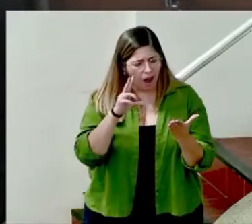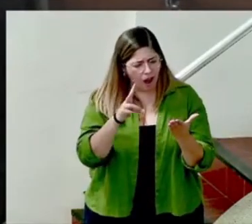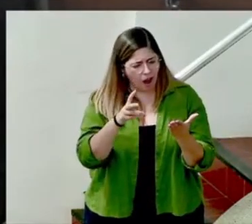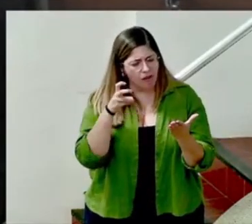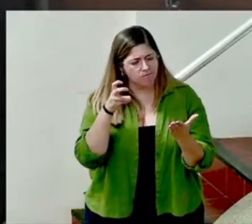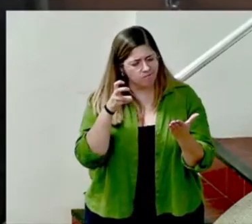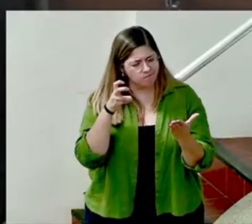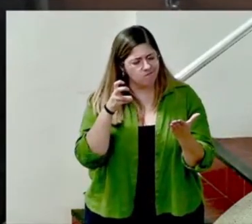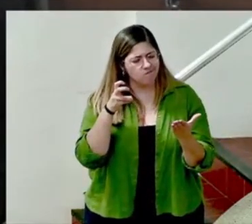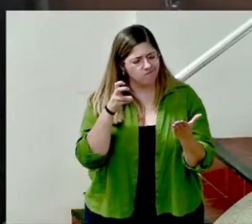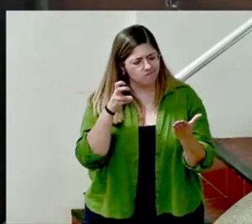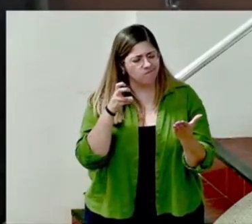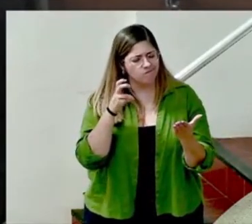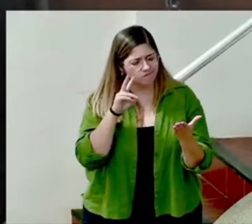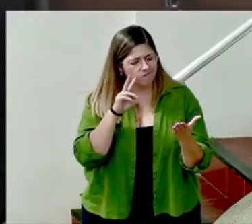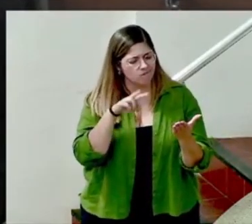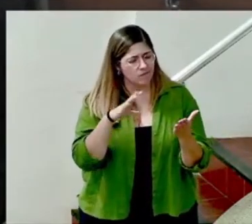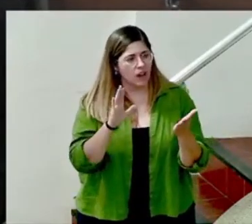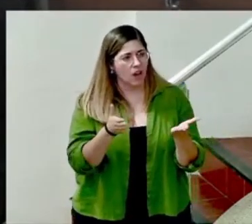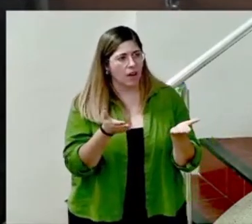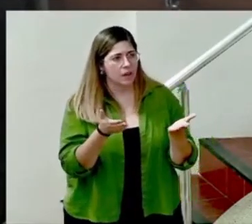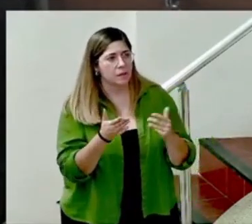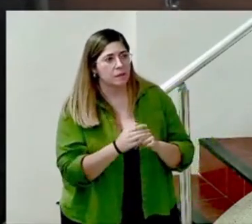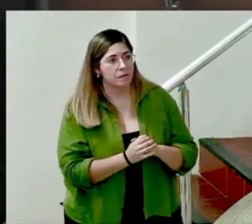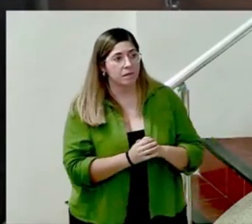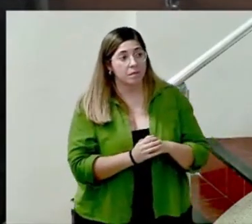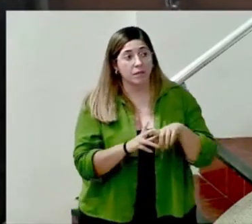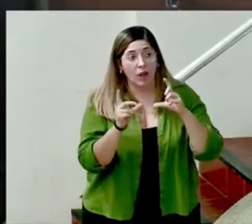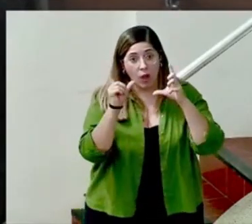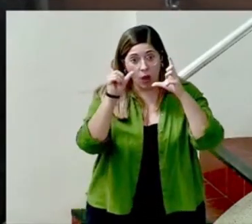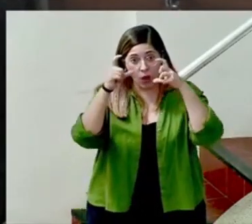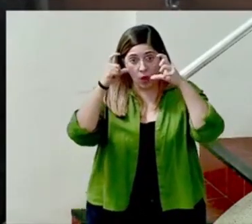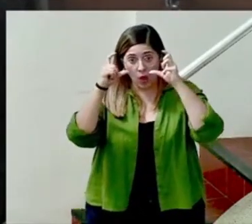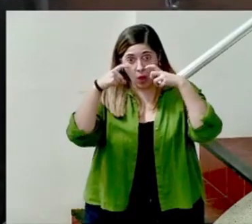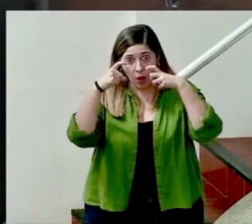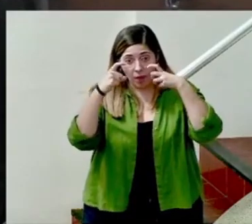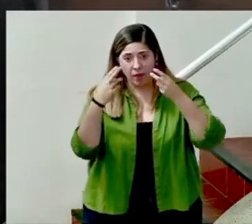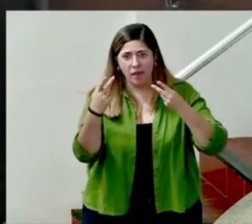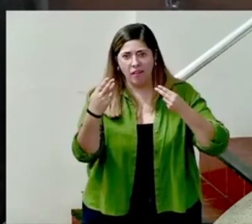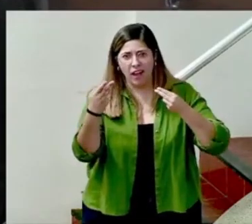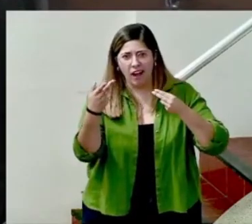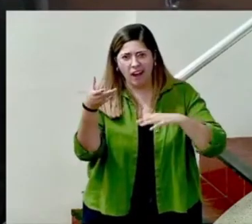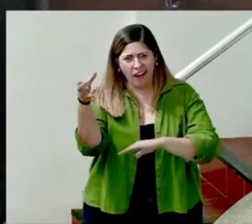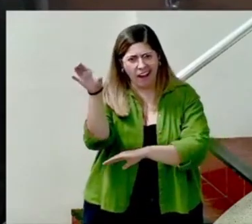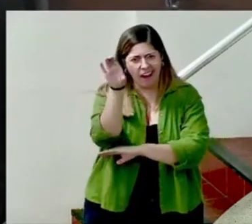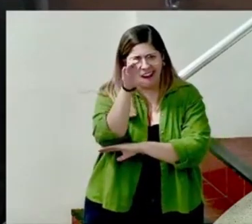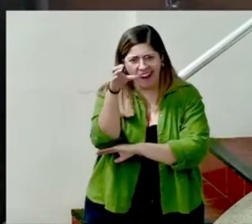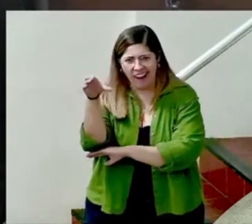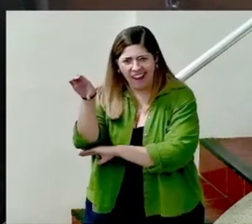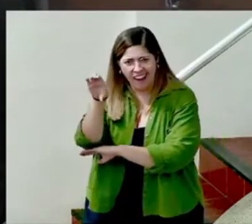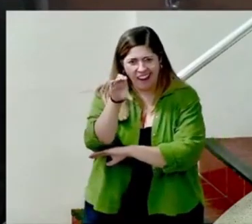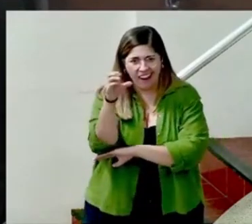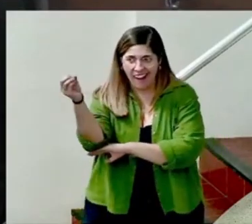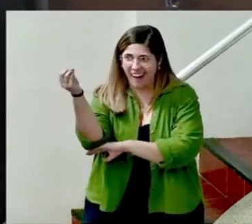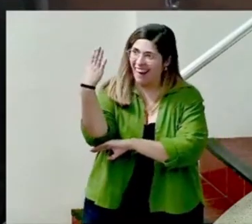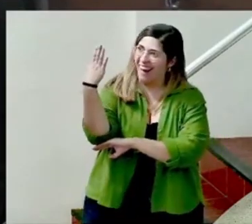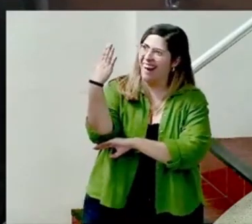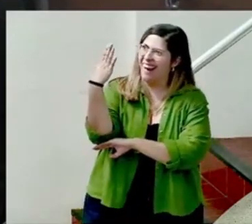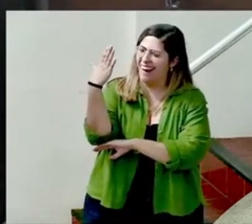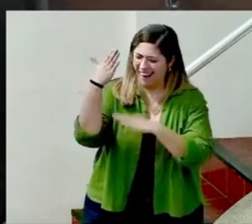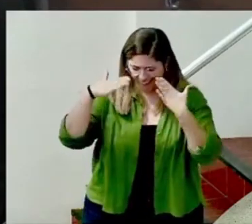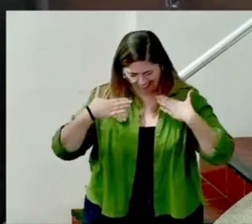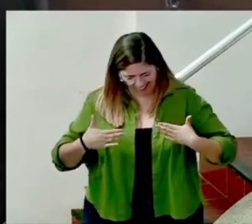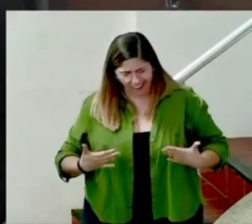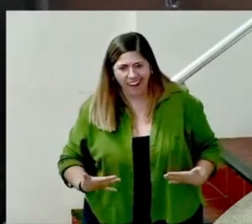dizendo aquilo que Cristo pregou a nós: os olhos são a lâmpada do corpo. Se os seus